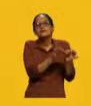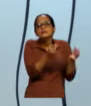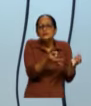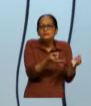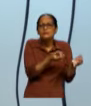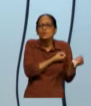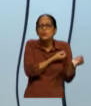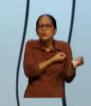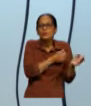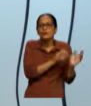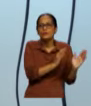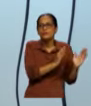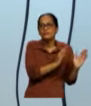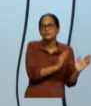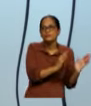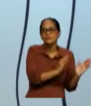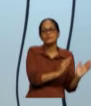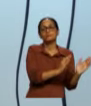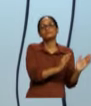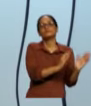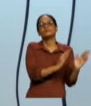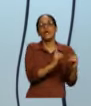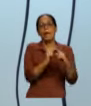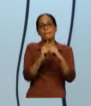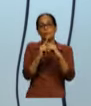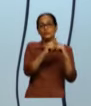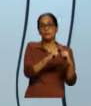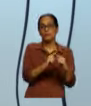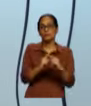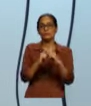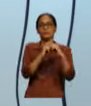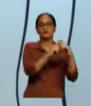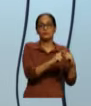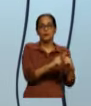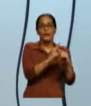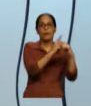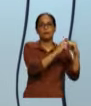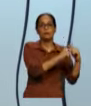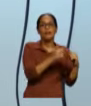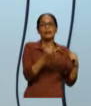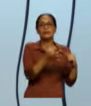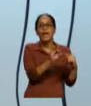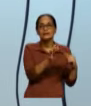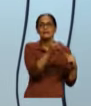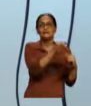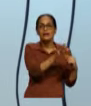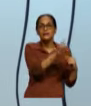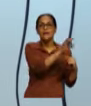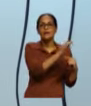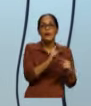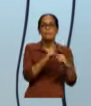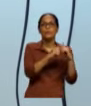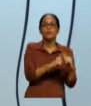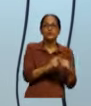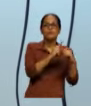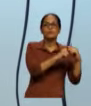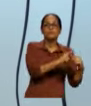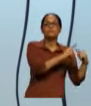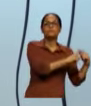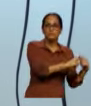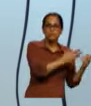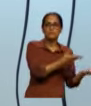simplesinha. Daqui para cá foi multiplicado por 10. Né? Porque de 10 é decimal, e é agrupando de 10 em 10.